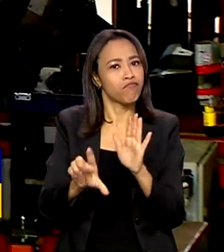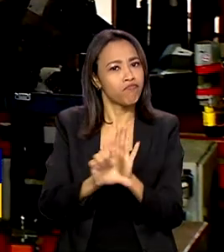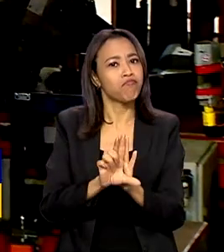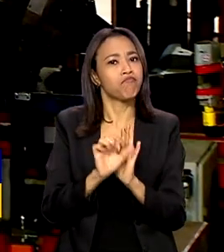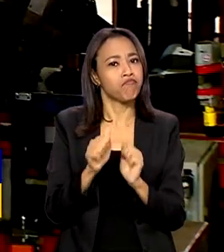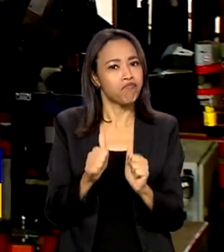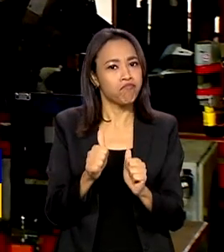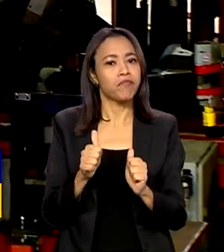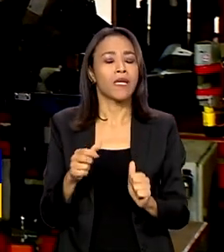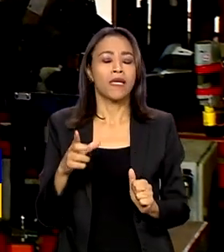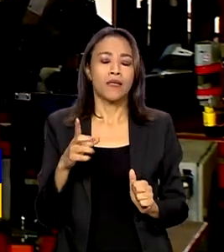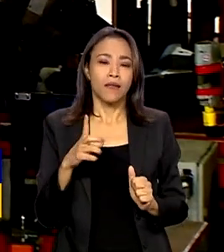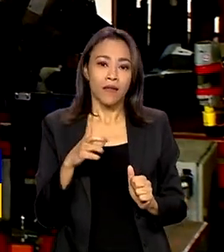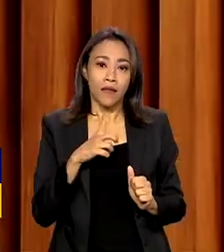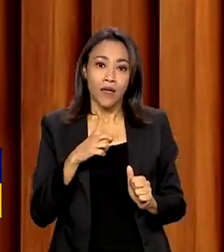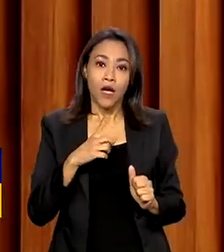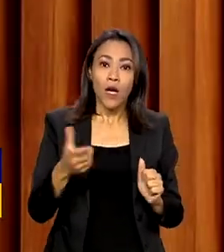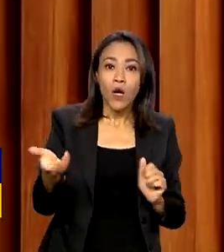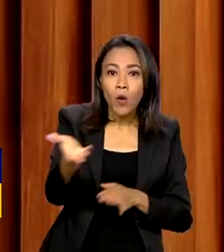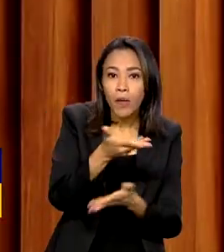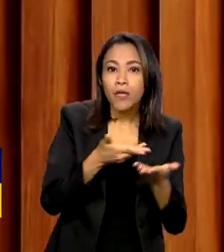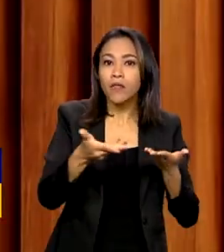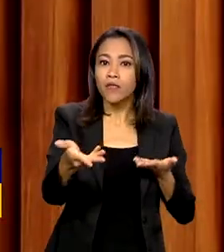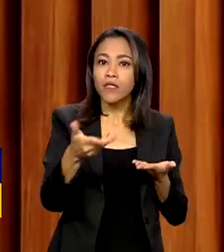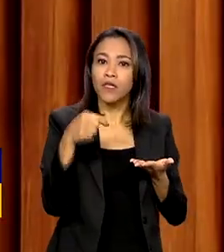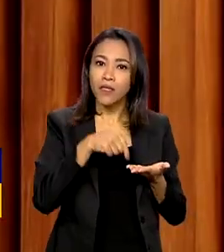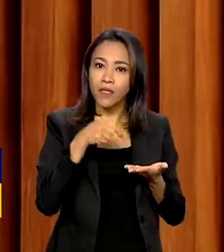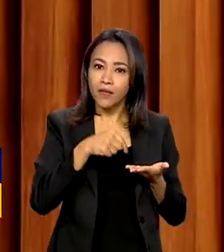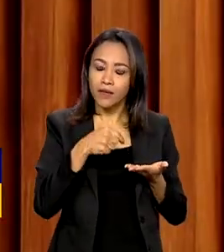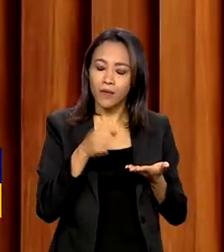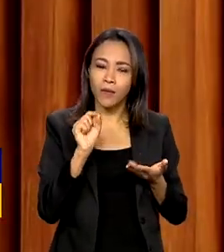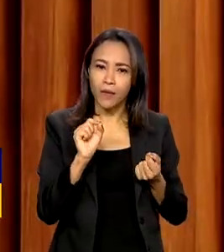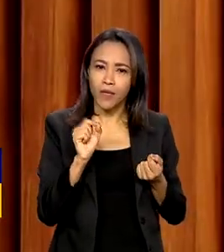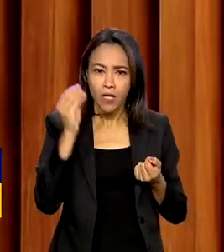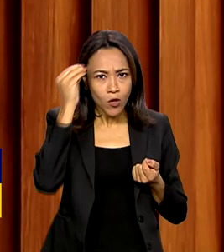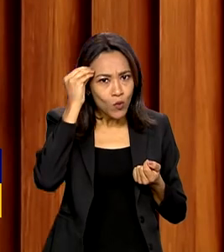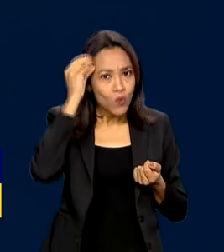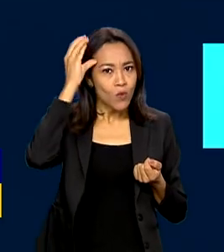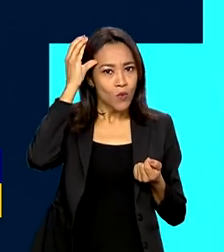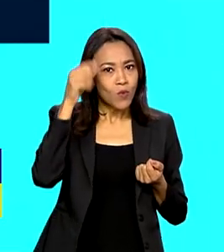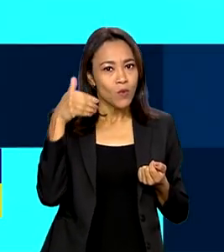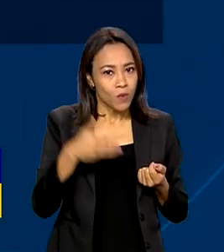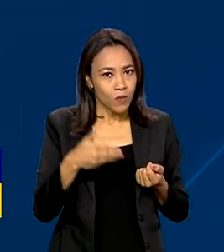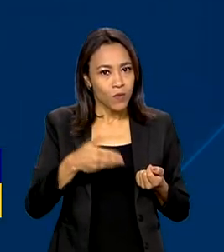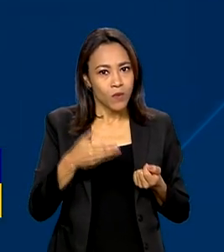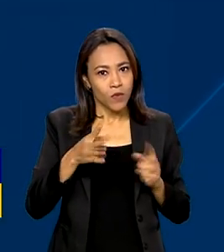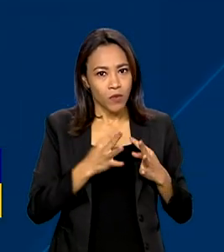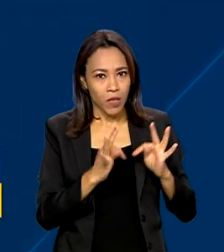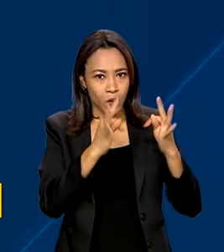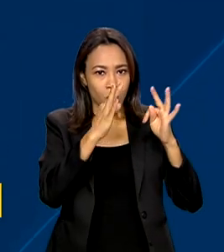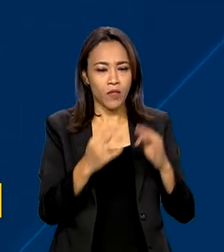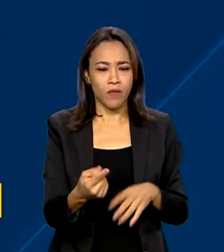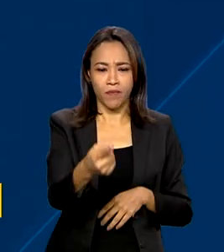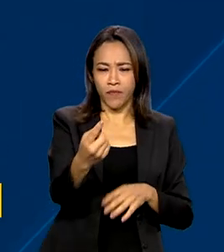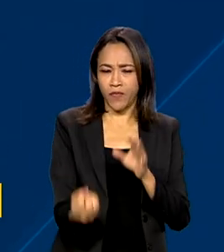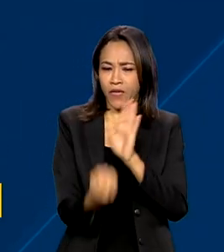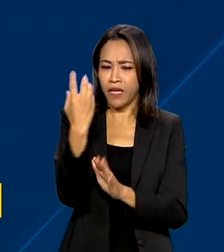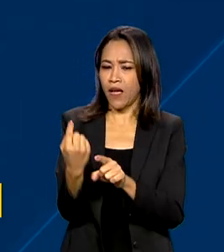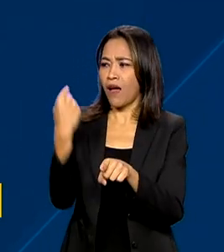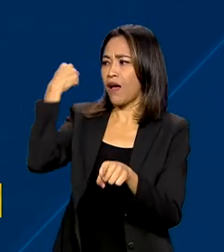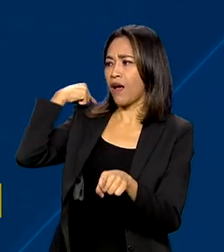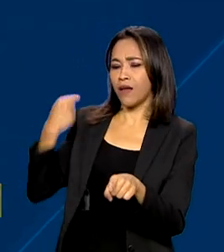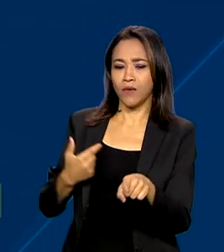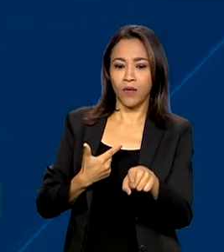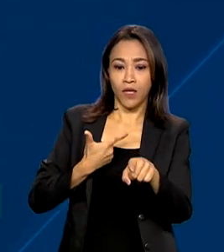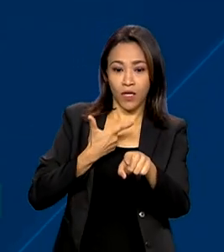compartilhando todo o risco que o desenvolvimento da inovação traz inerente. Desde que foi criada em 2005,